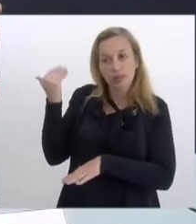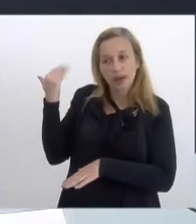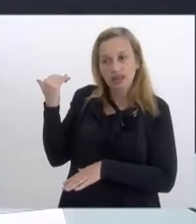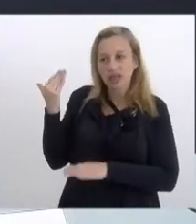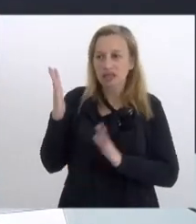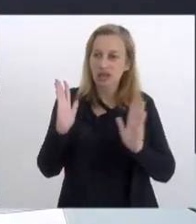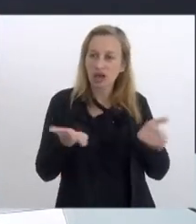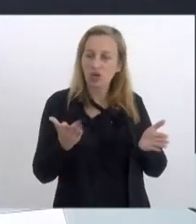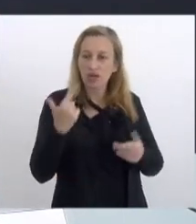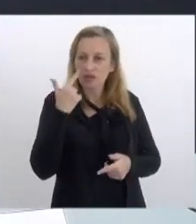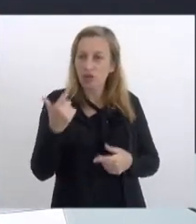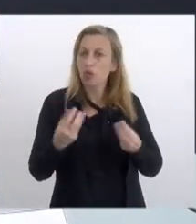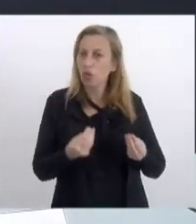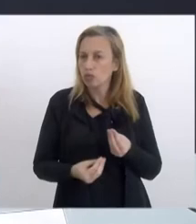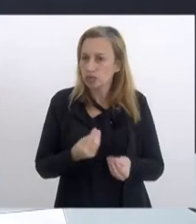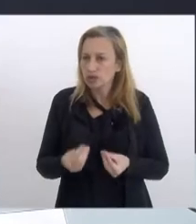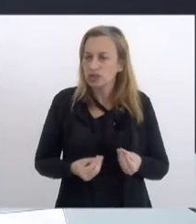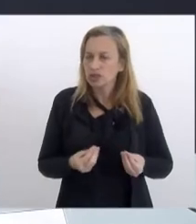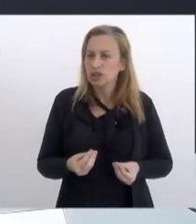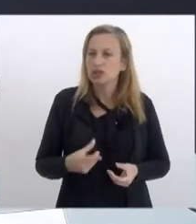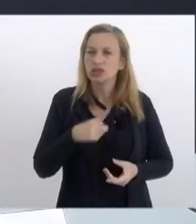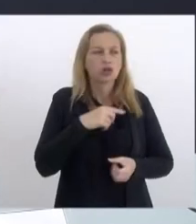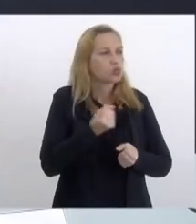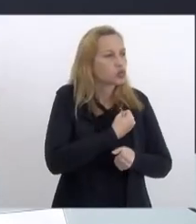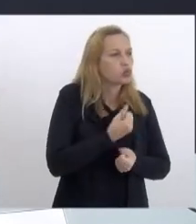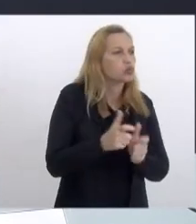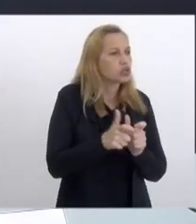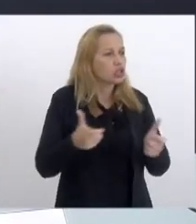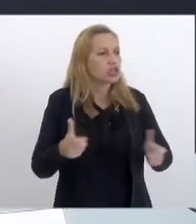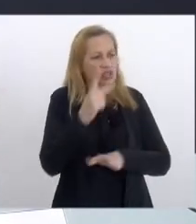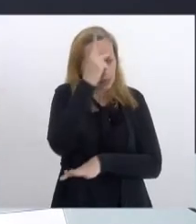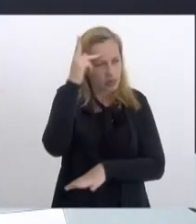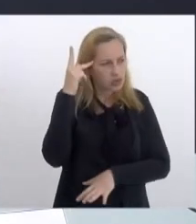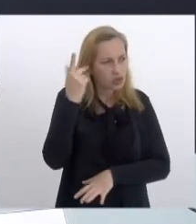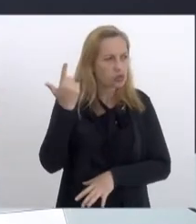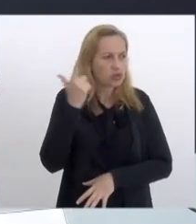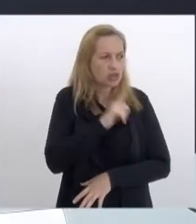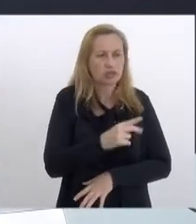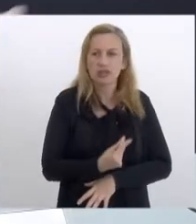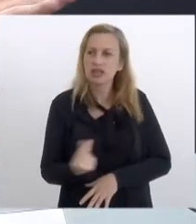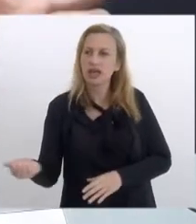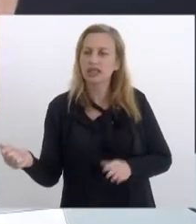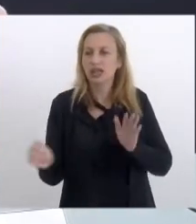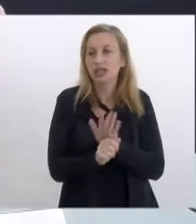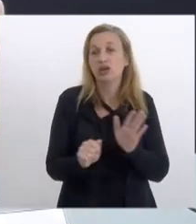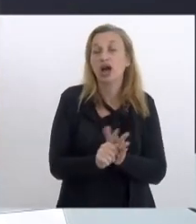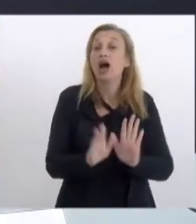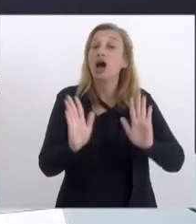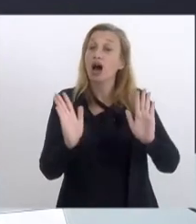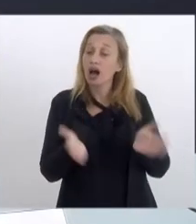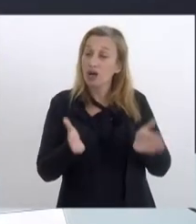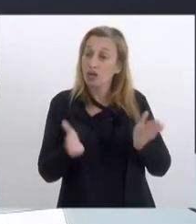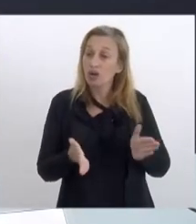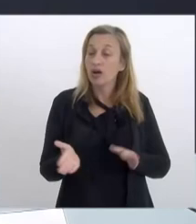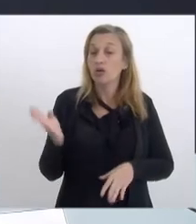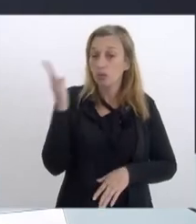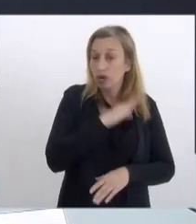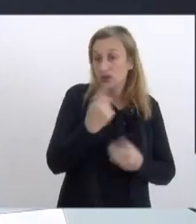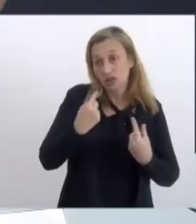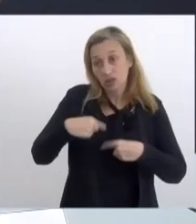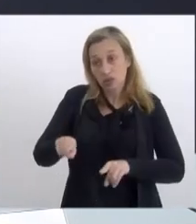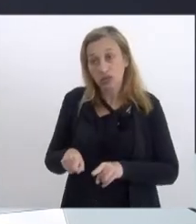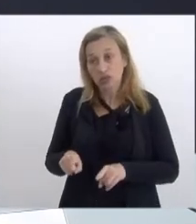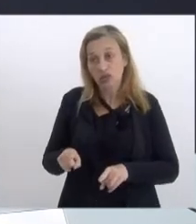ele estava. Isso é nós temos um número muito grande de pessoas recuperadas. Agora, maus serão combatidos e não